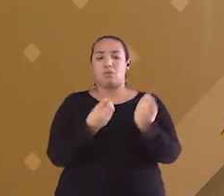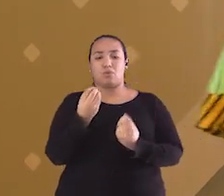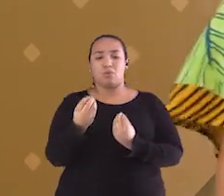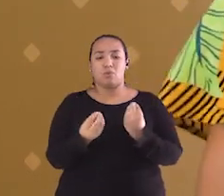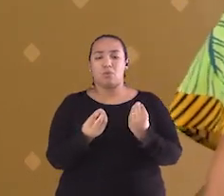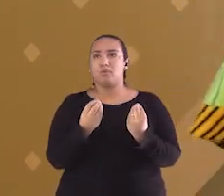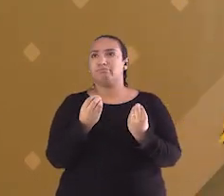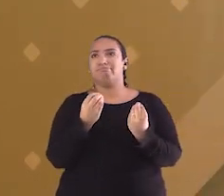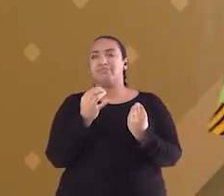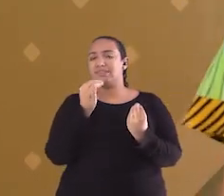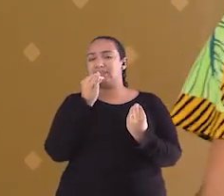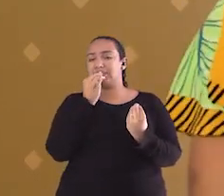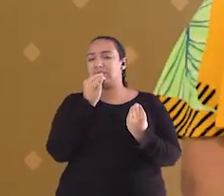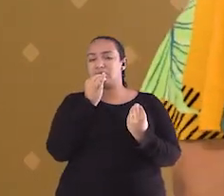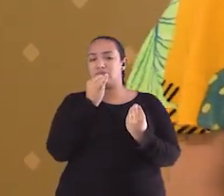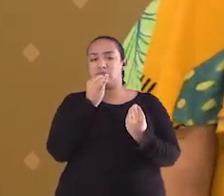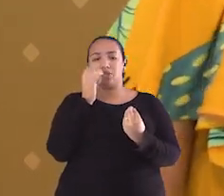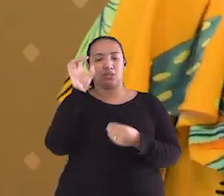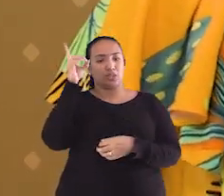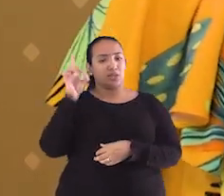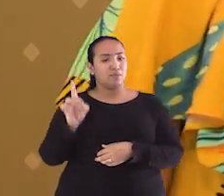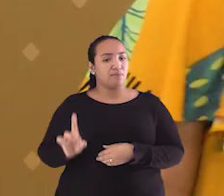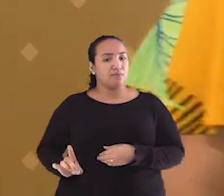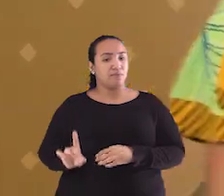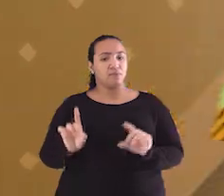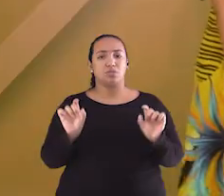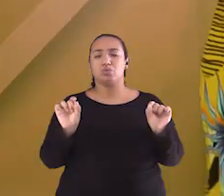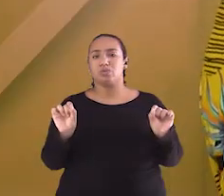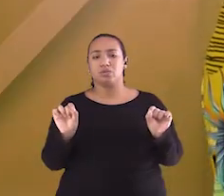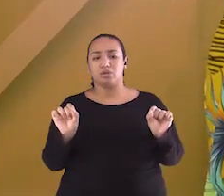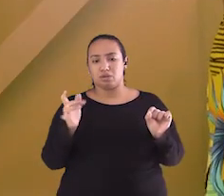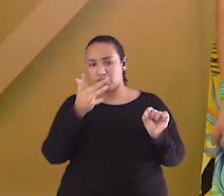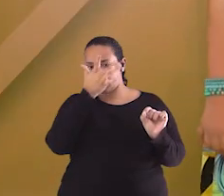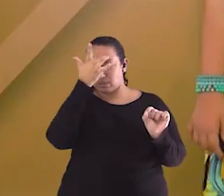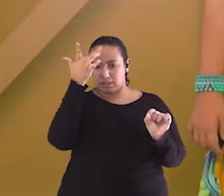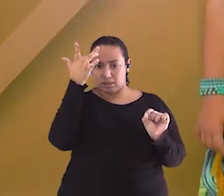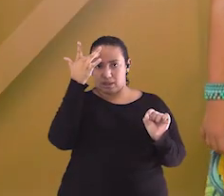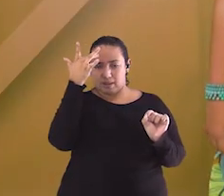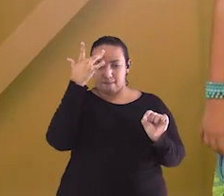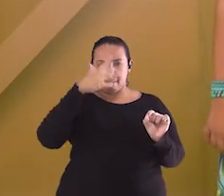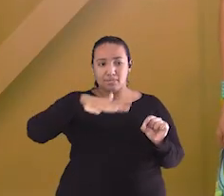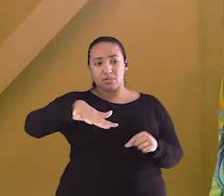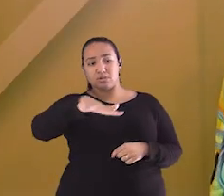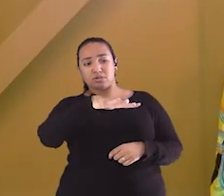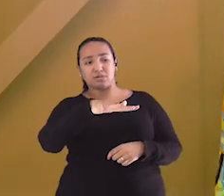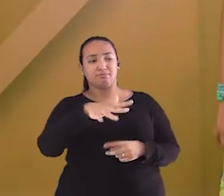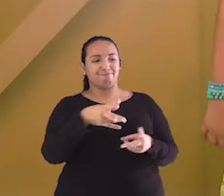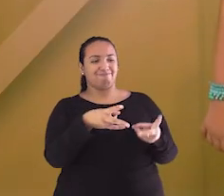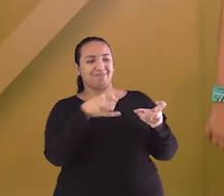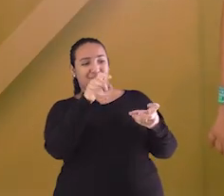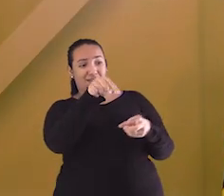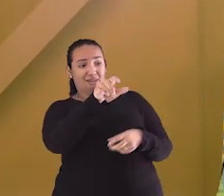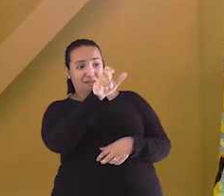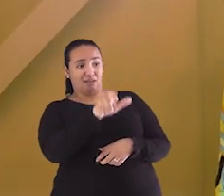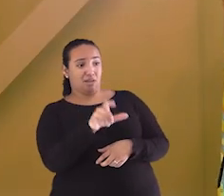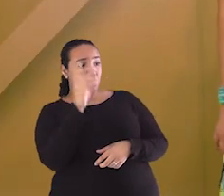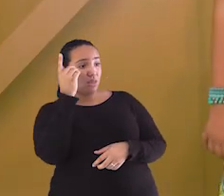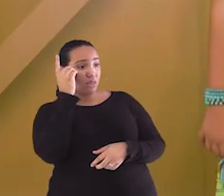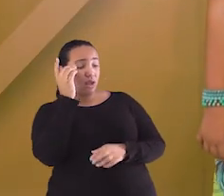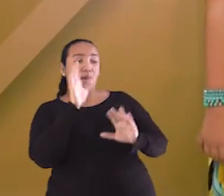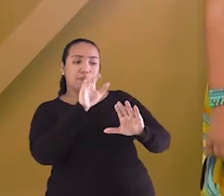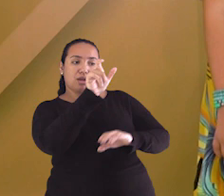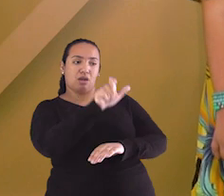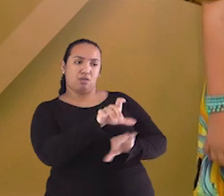não é essa a palavra, mas com uma deficiência de forma que as pessoas vejam, ela é síndrome de Down, mas ela é uma